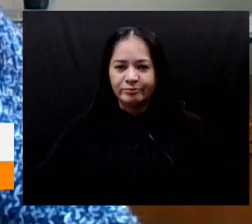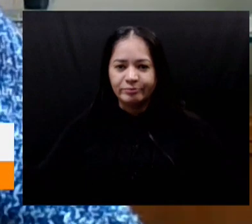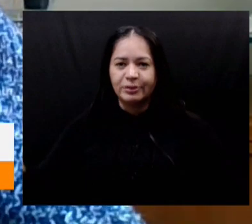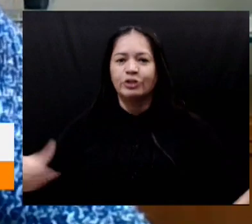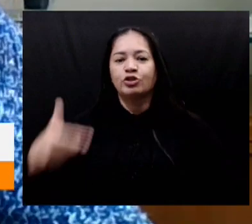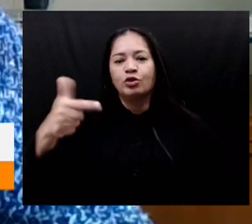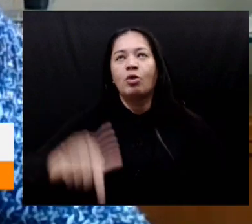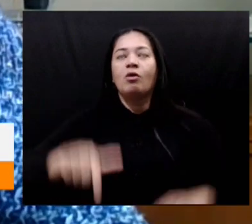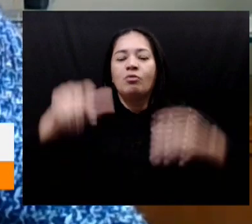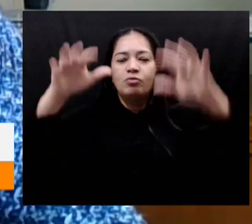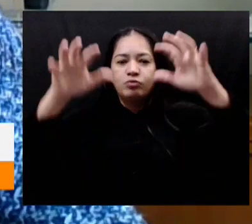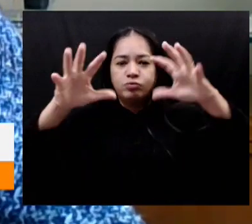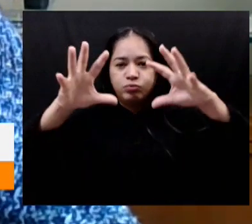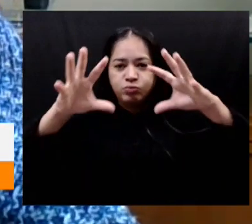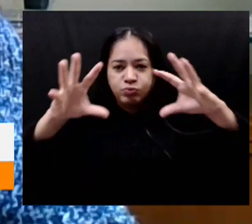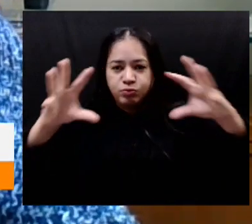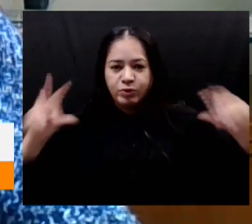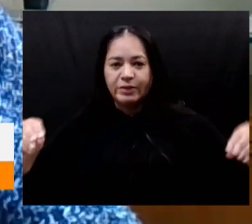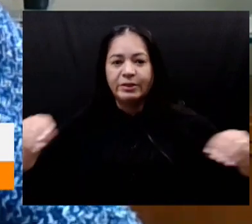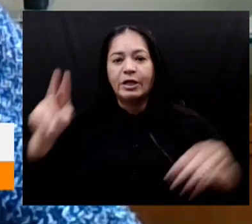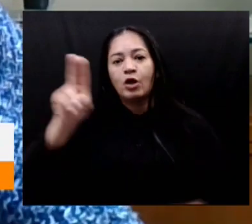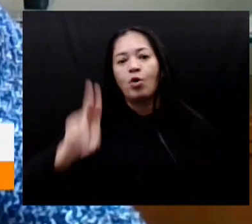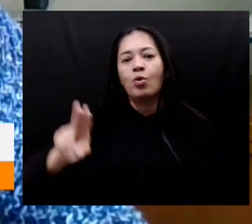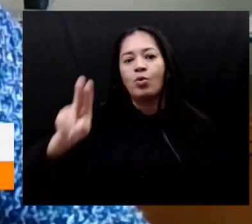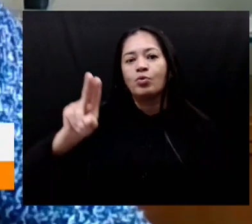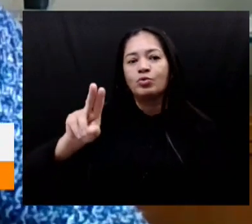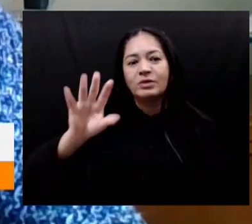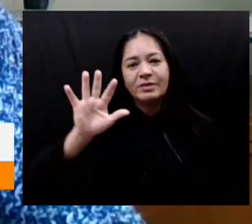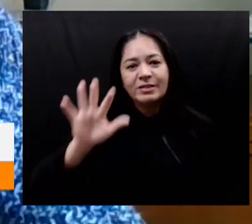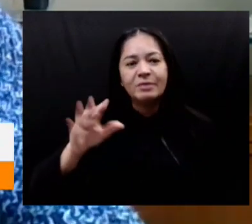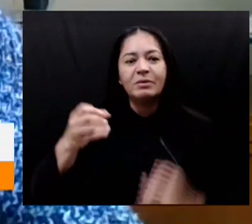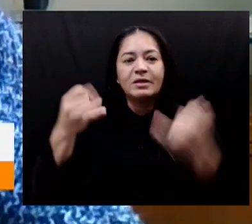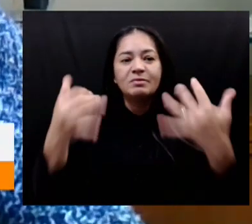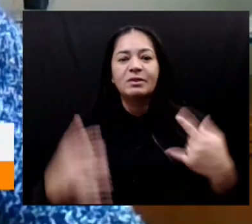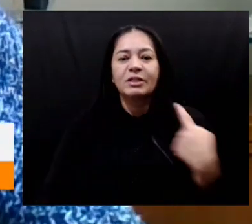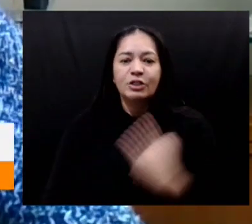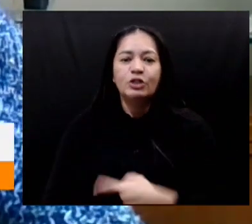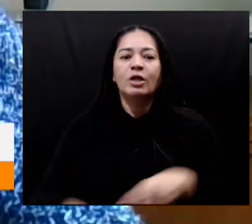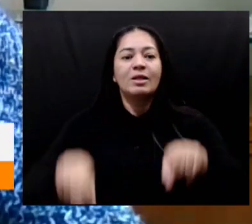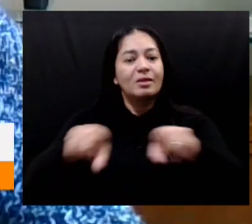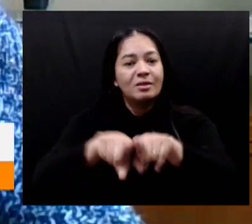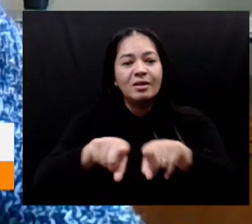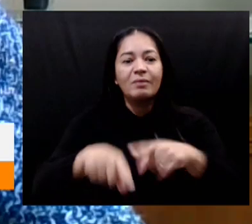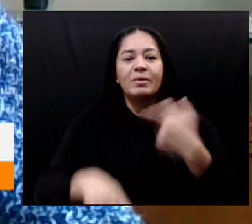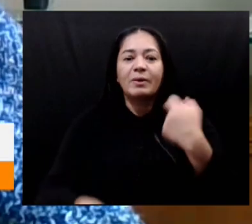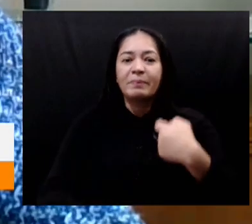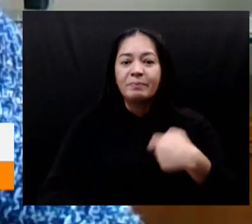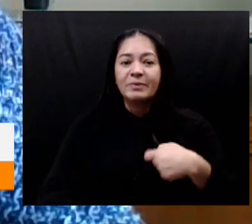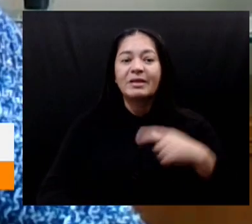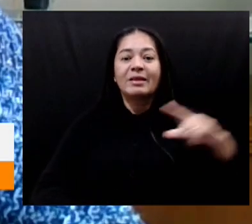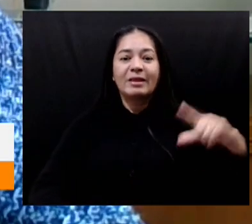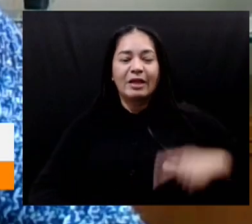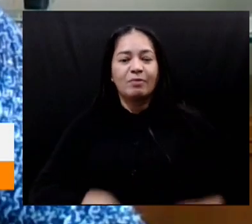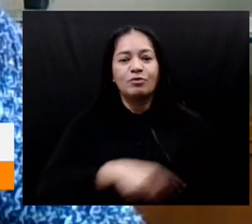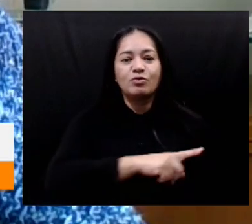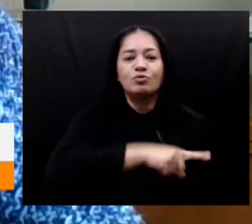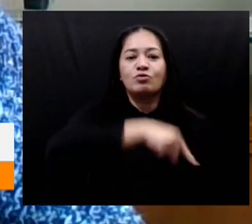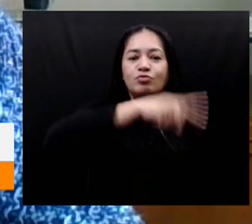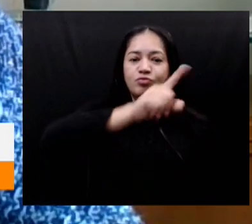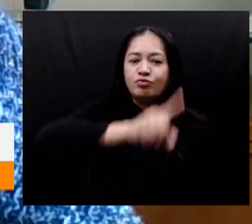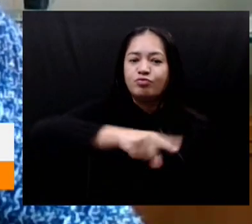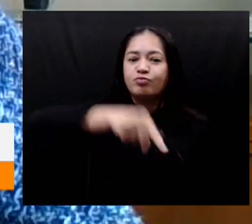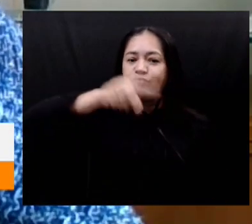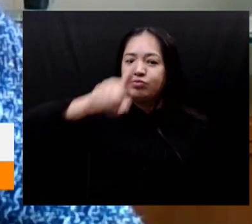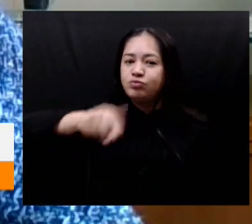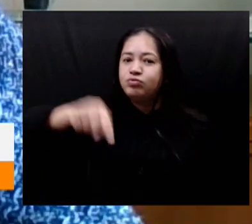essas analogias para dizer que nós também temos movimentos. Tem uma frase